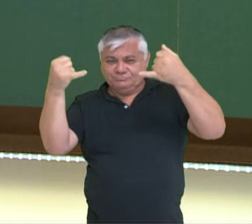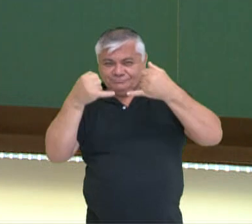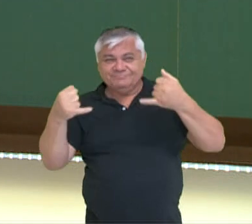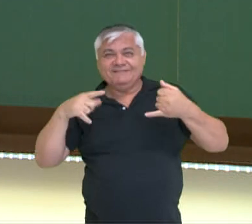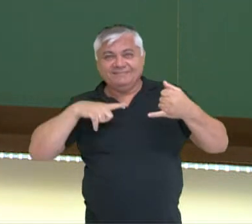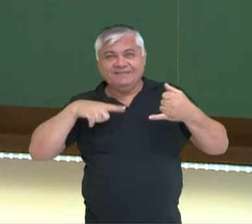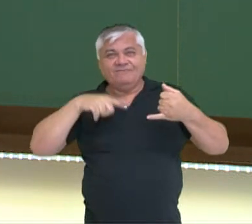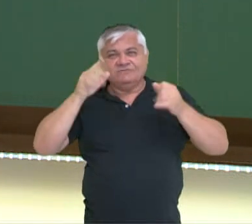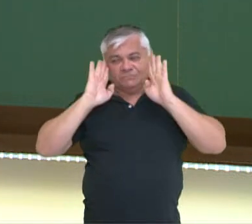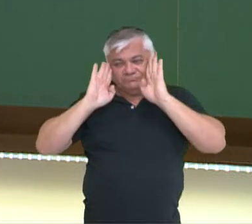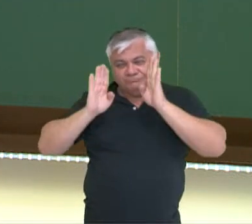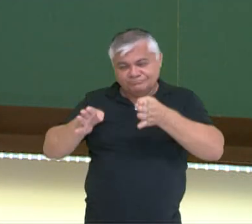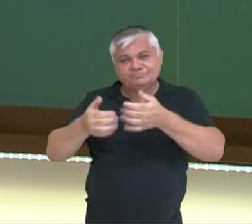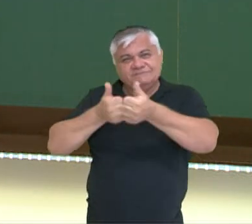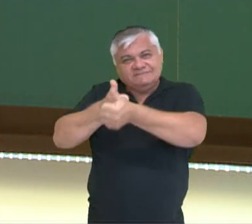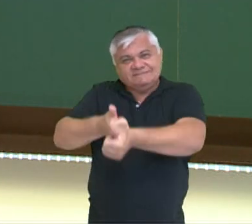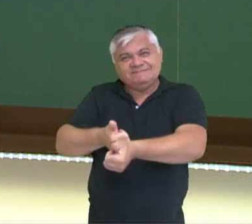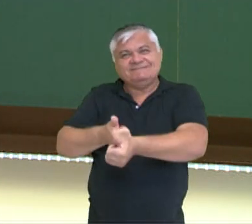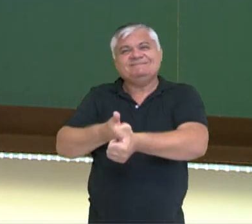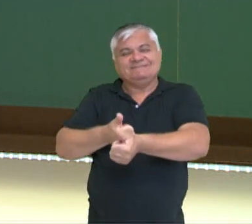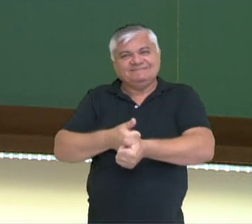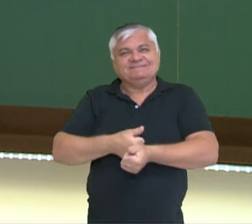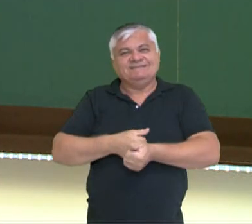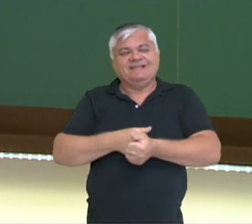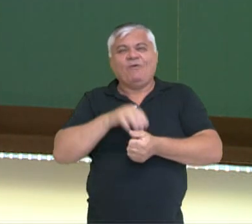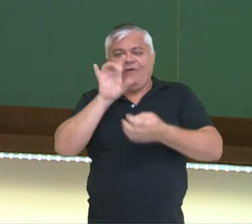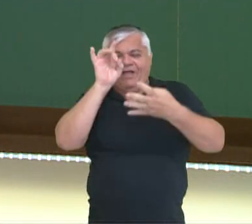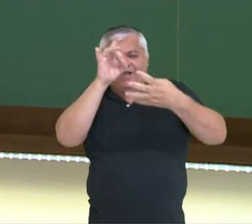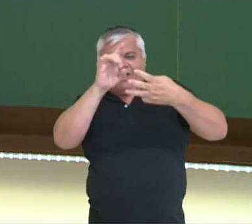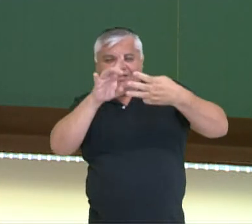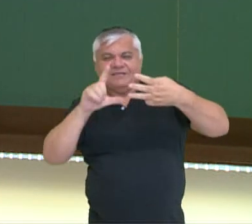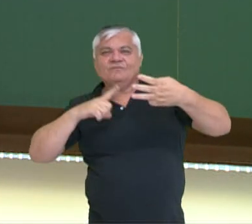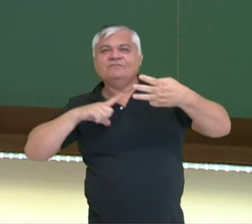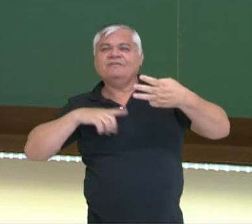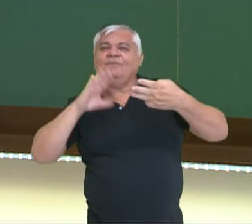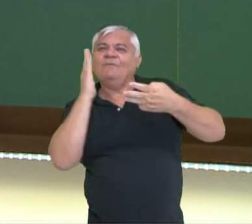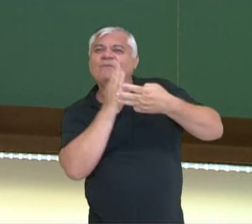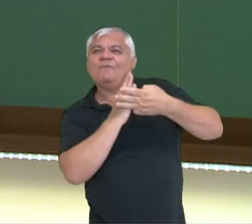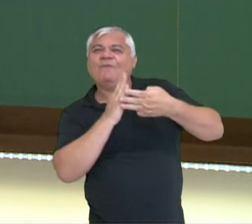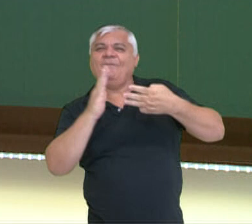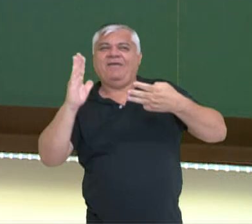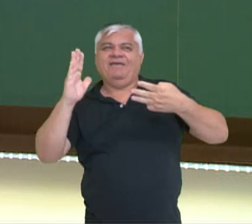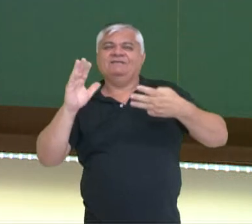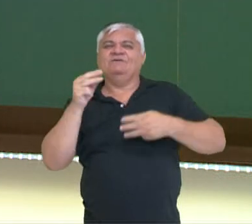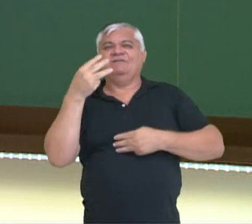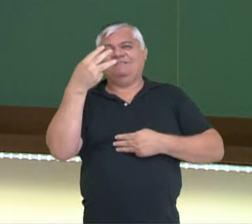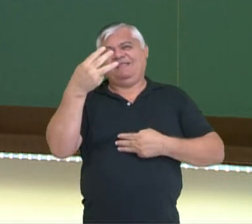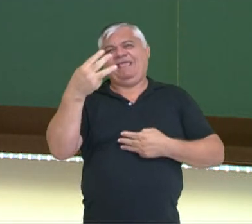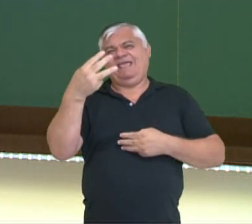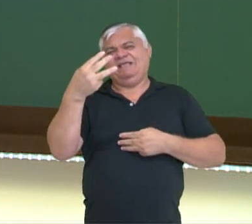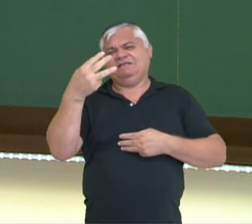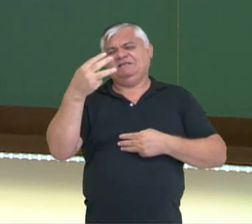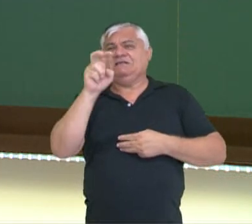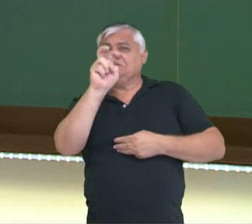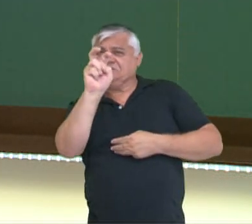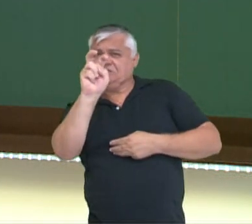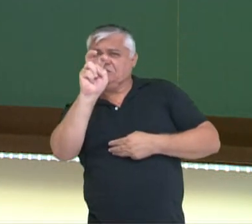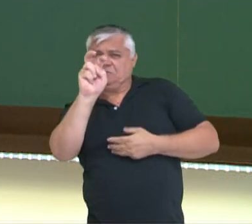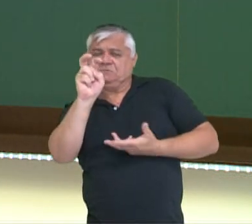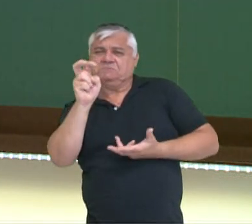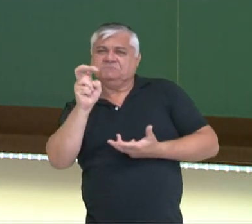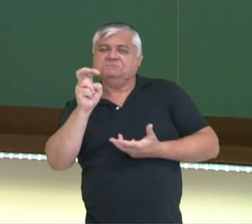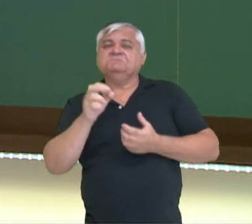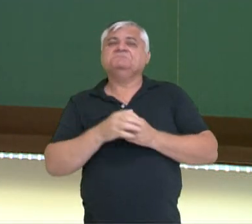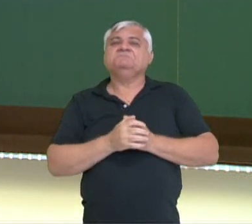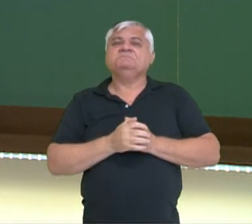você seguir e o comecinho de cada verso. Nós temos 1, 2, 3, 4, 5 versos, bien?